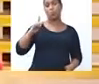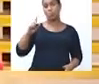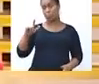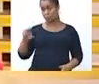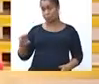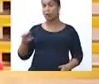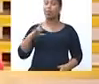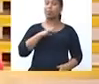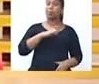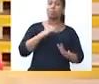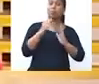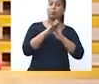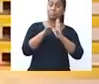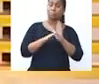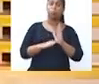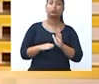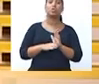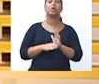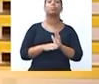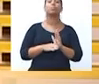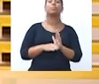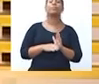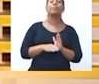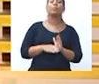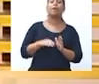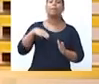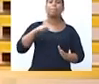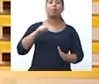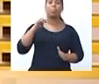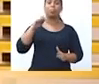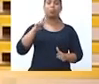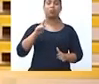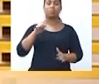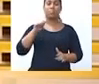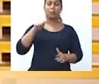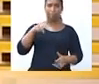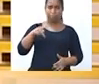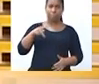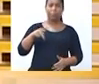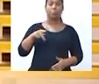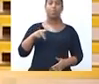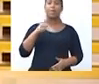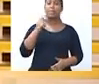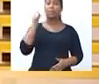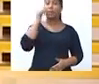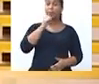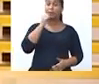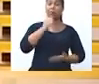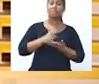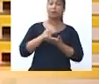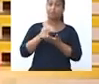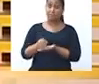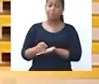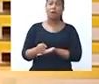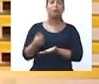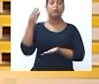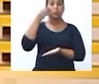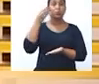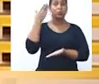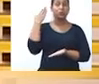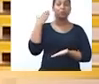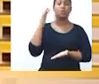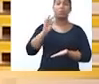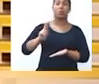que chama Mind the Gap. O que é esse projeto? Tem levado meninas, a última experiência foi